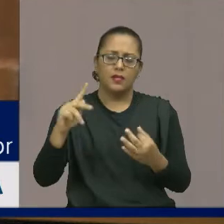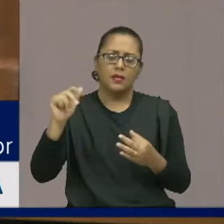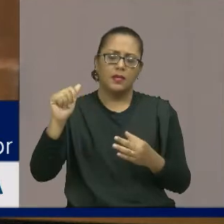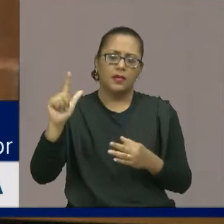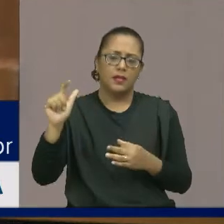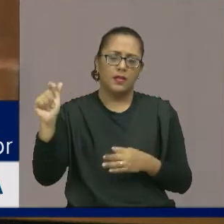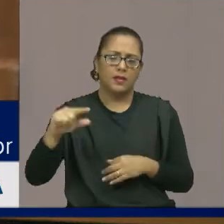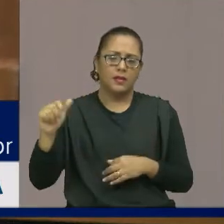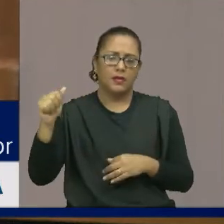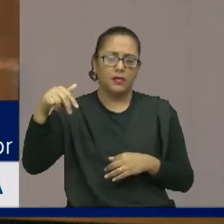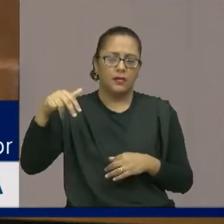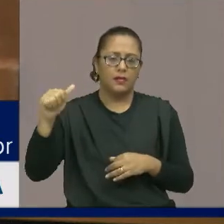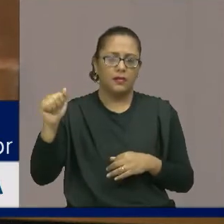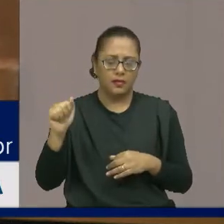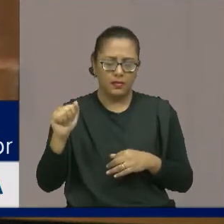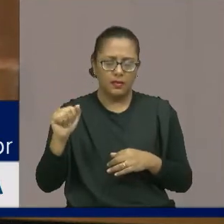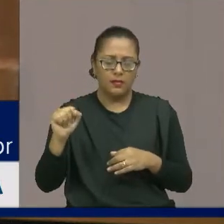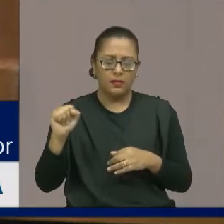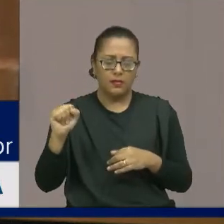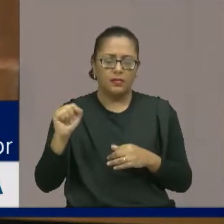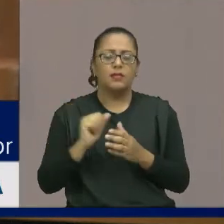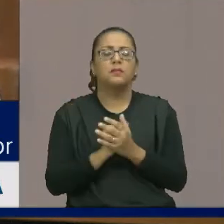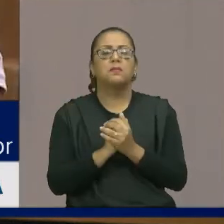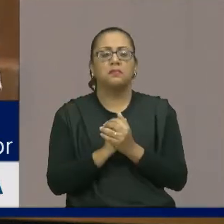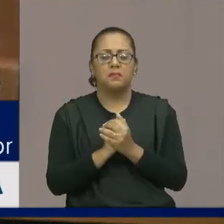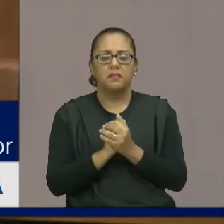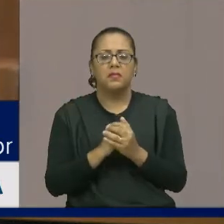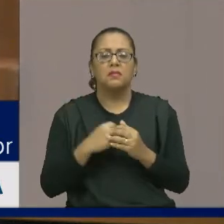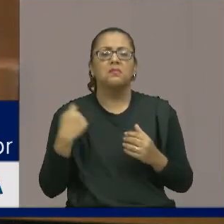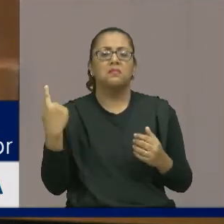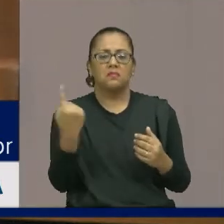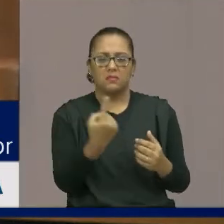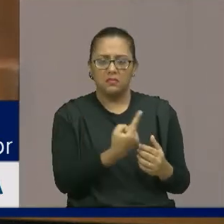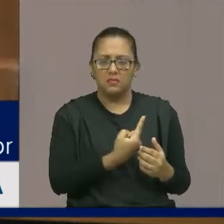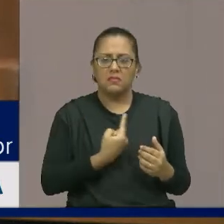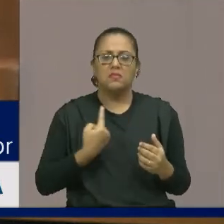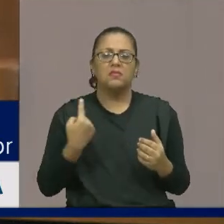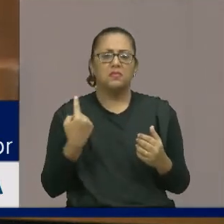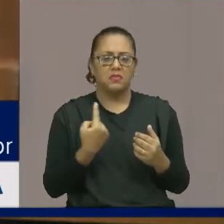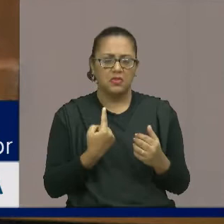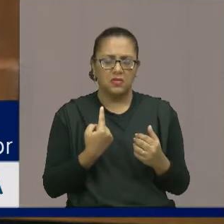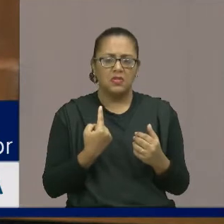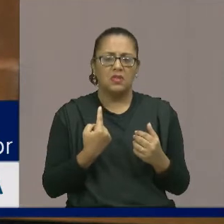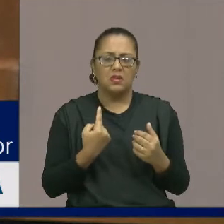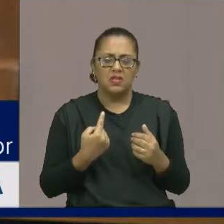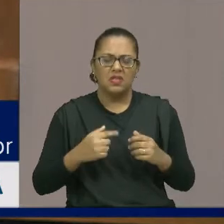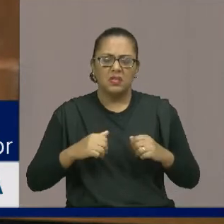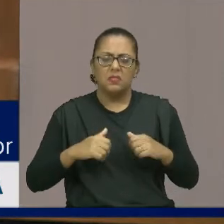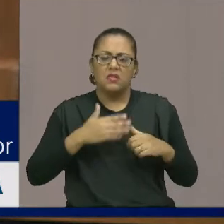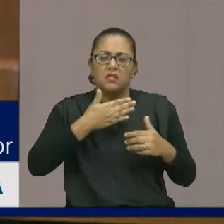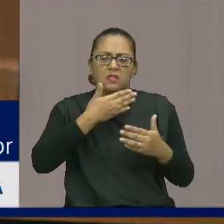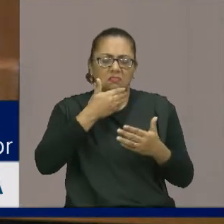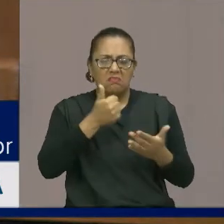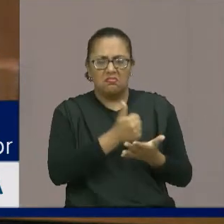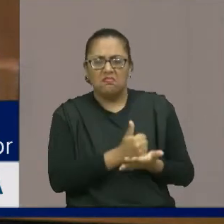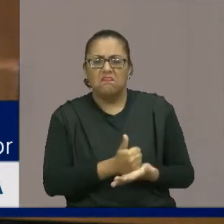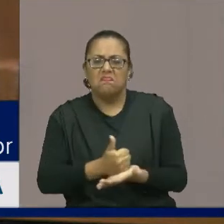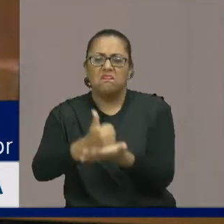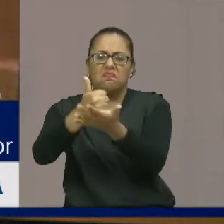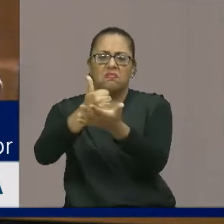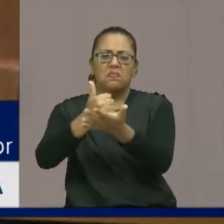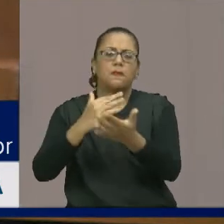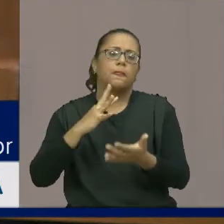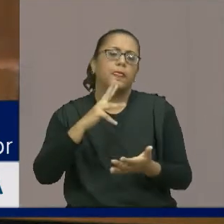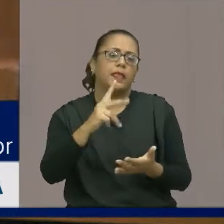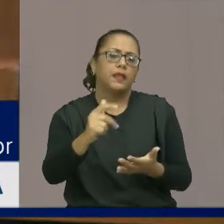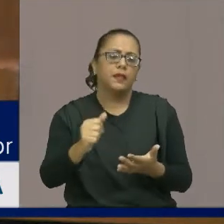honramos a camisa nessa casa. Não é? Fizemos o melhor. Nos dedicamos, fizemos o